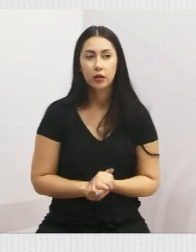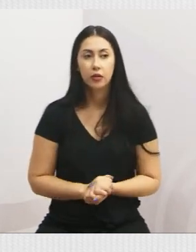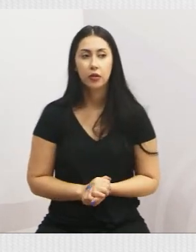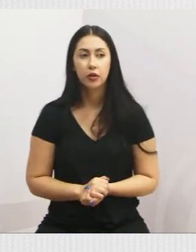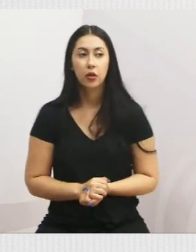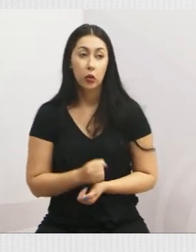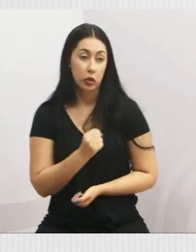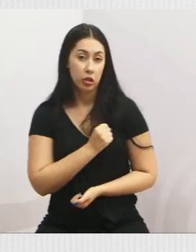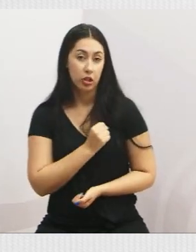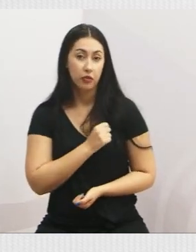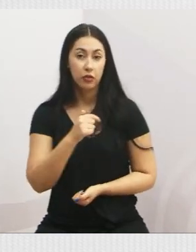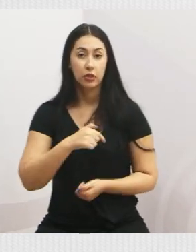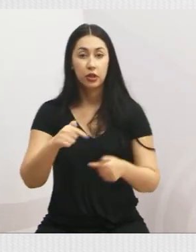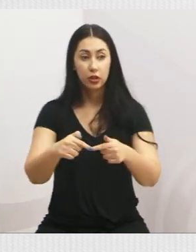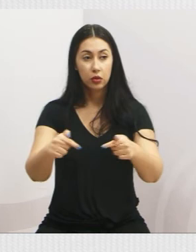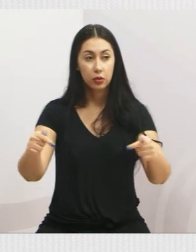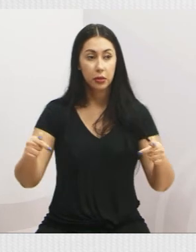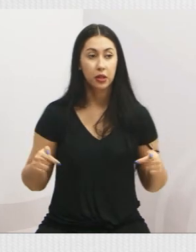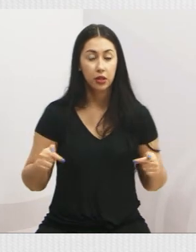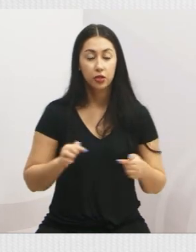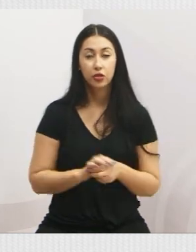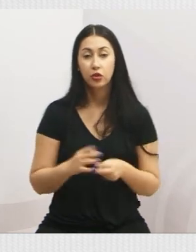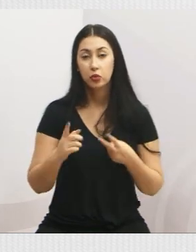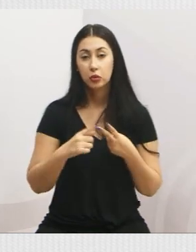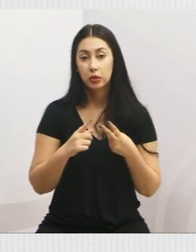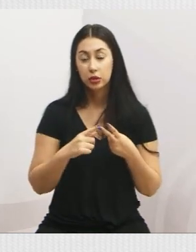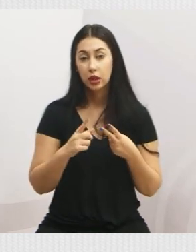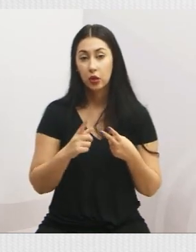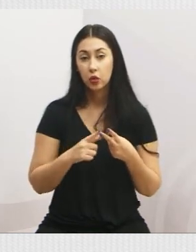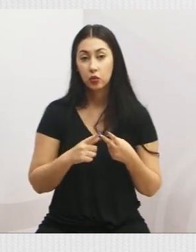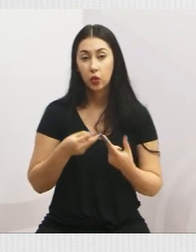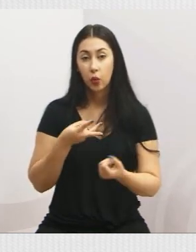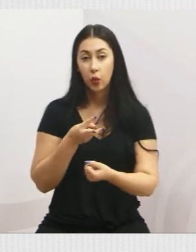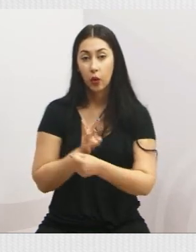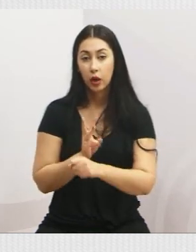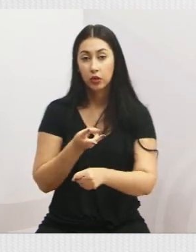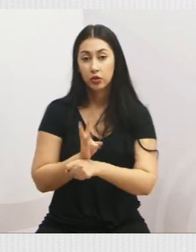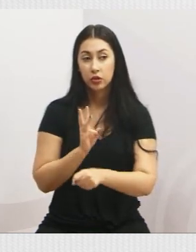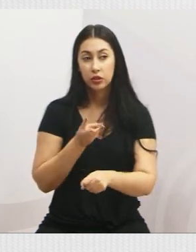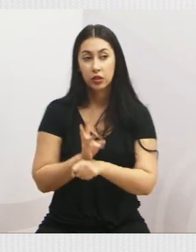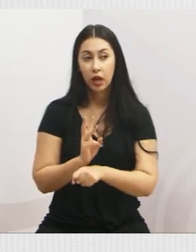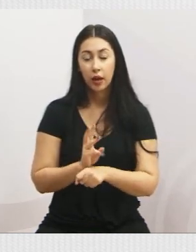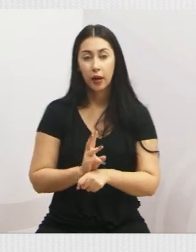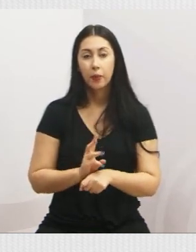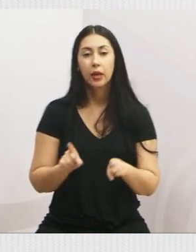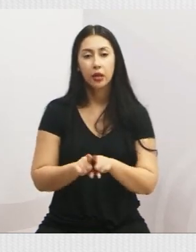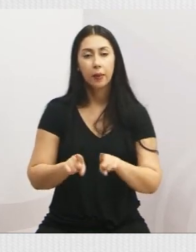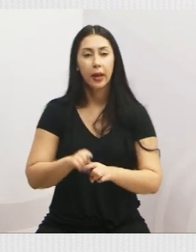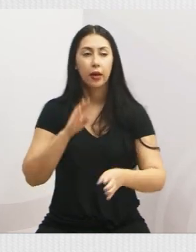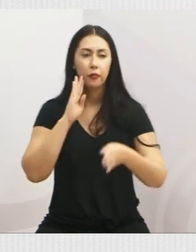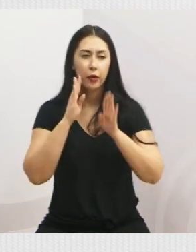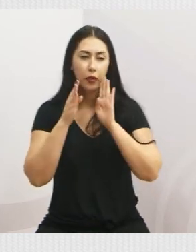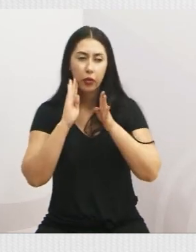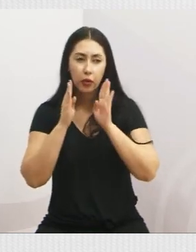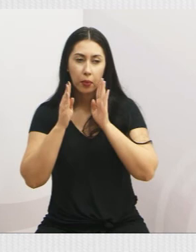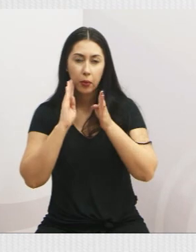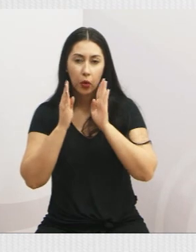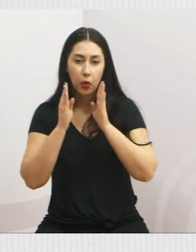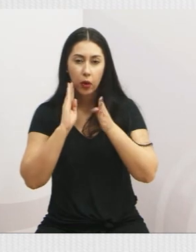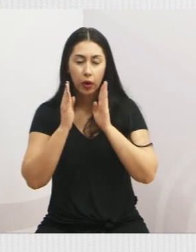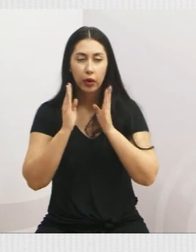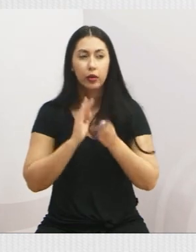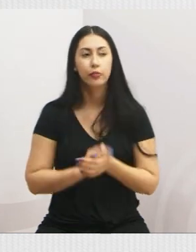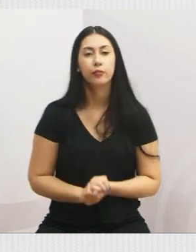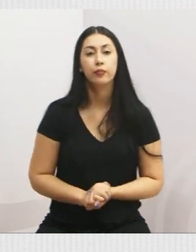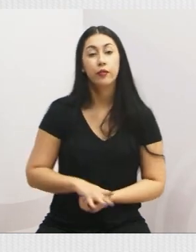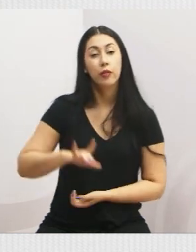é o direto nosso do gabinete, o segundo telefone é o nosso WhatsApp, depois o Facebook, oficial Hernani